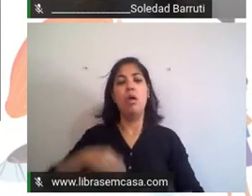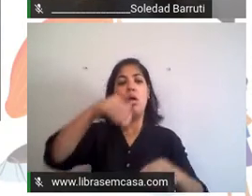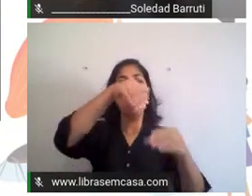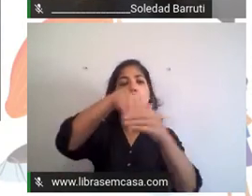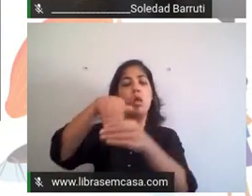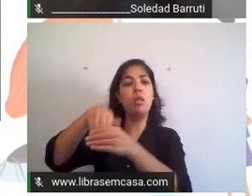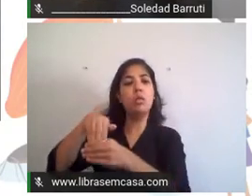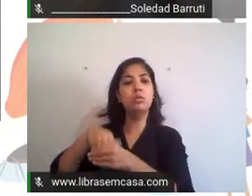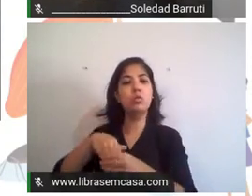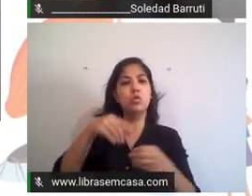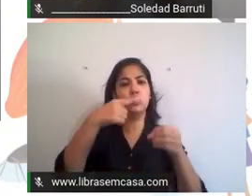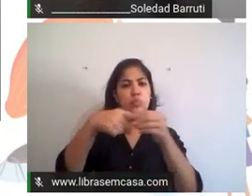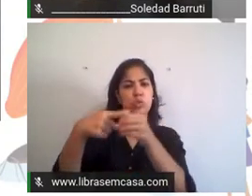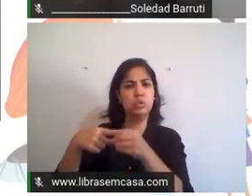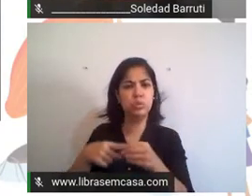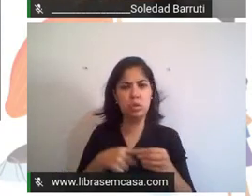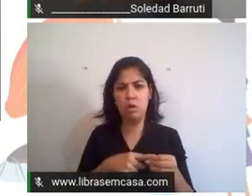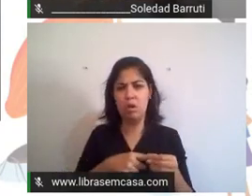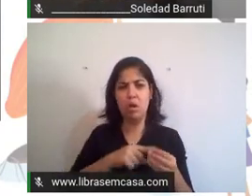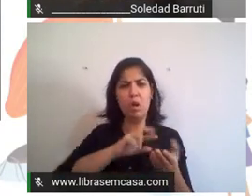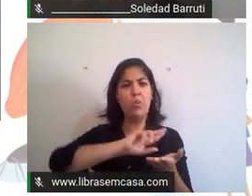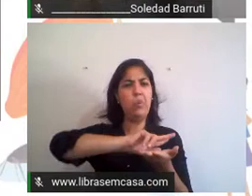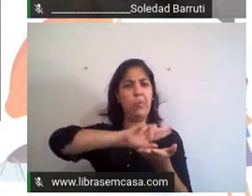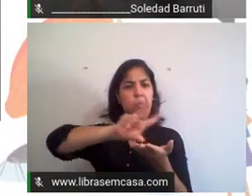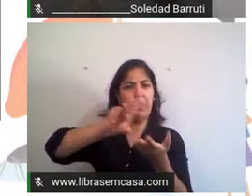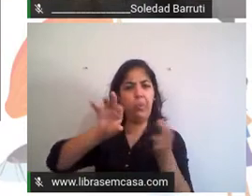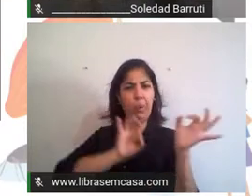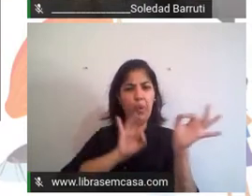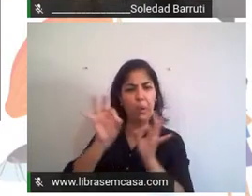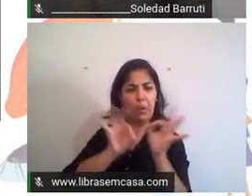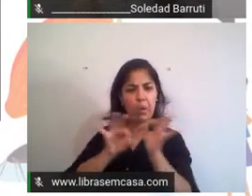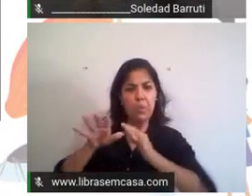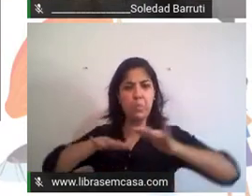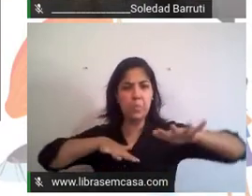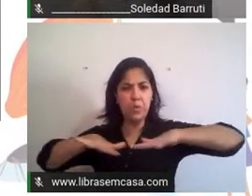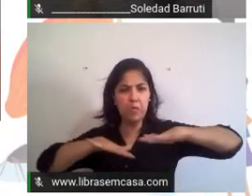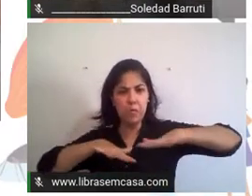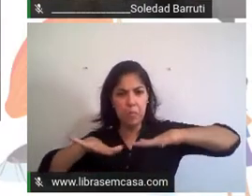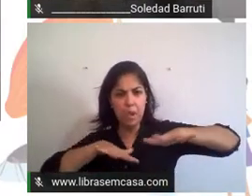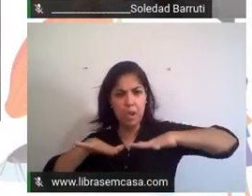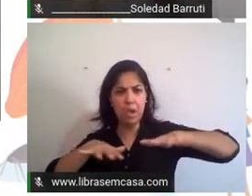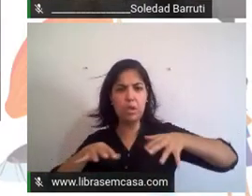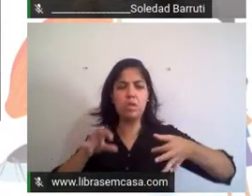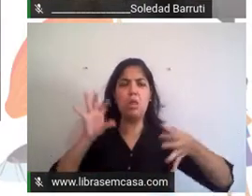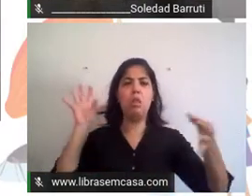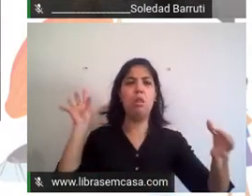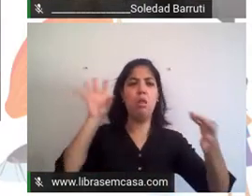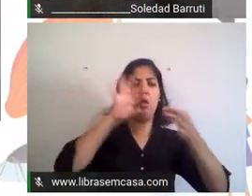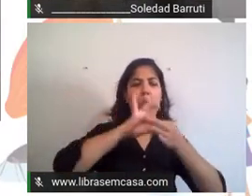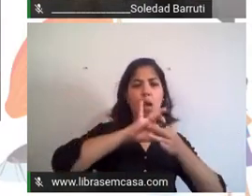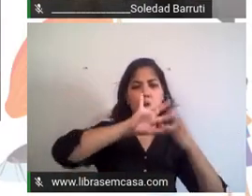municipais, inúmeras organizações e movimentos ligados a clima, ligados